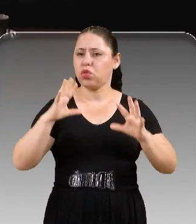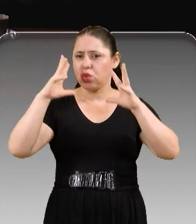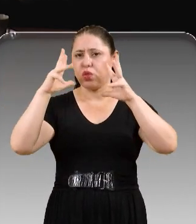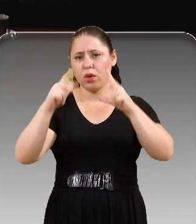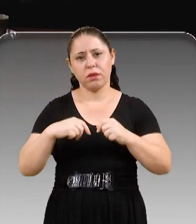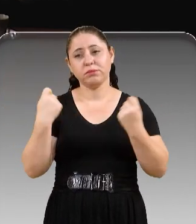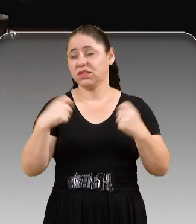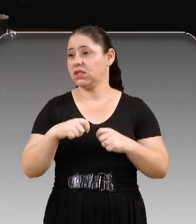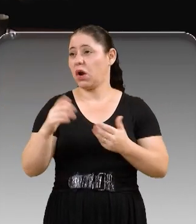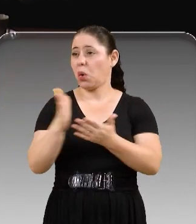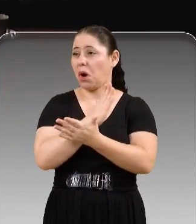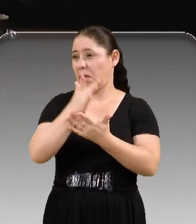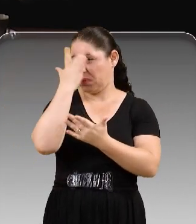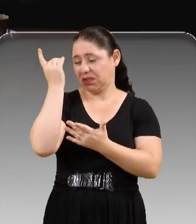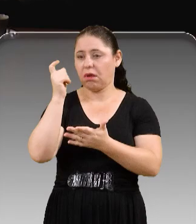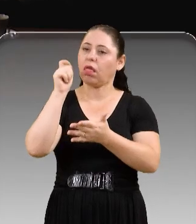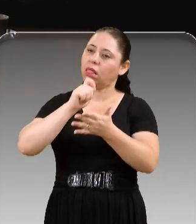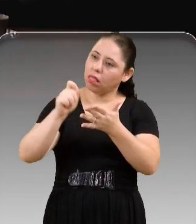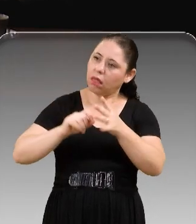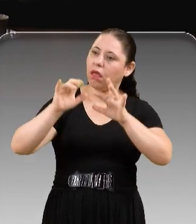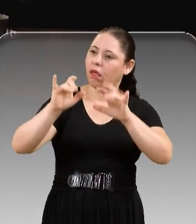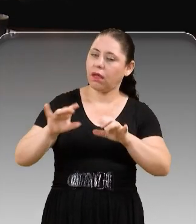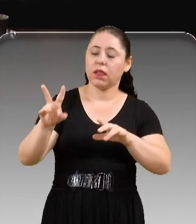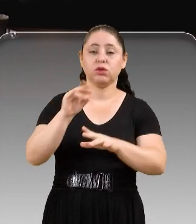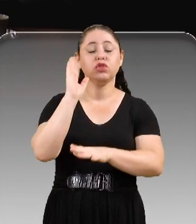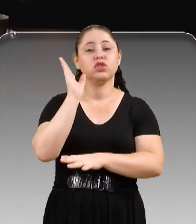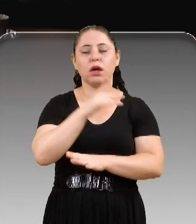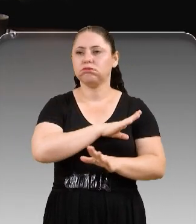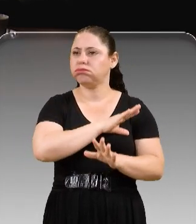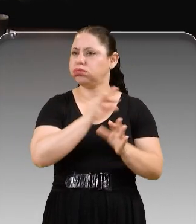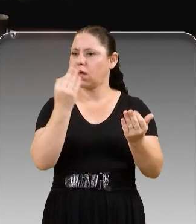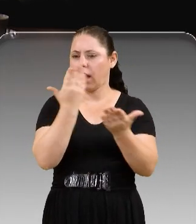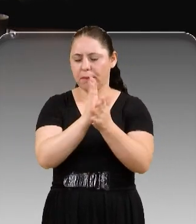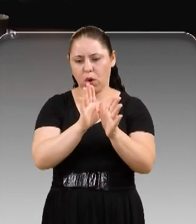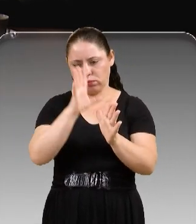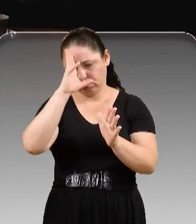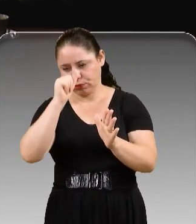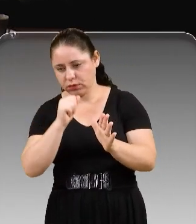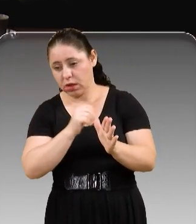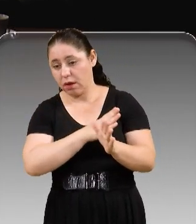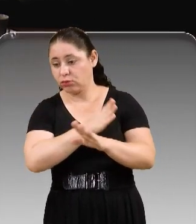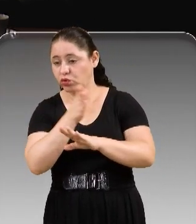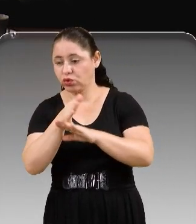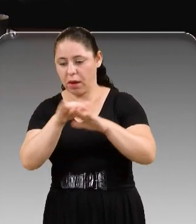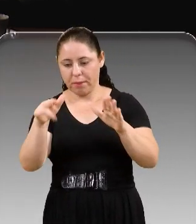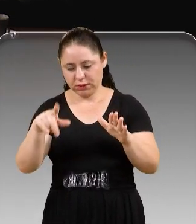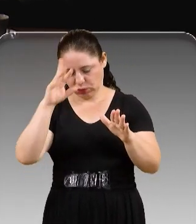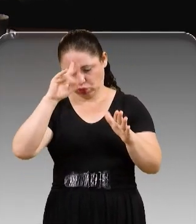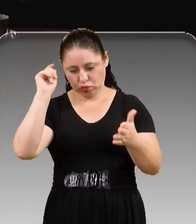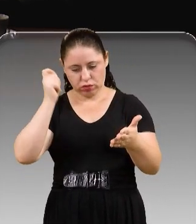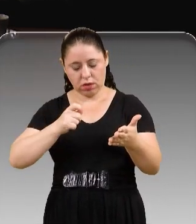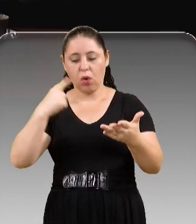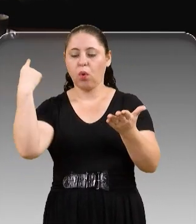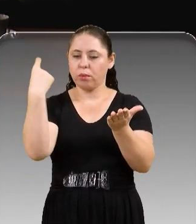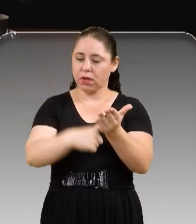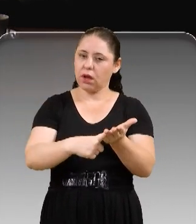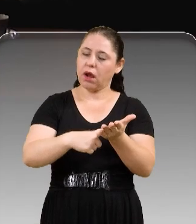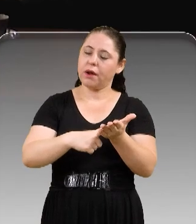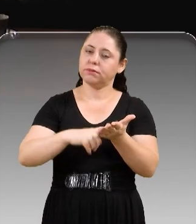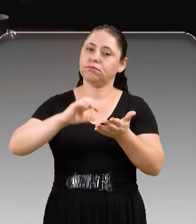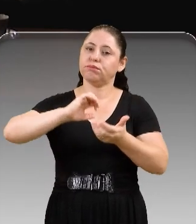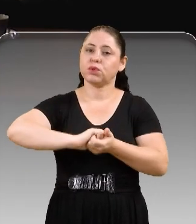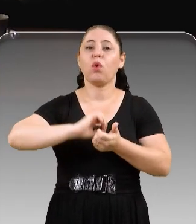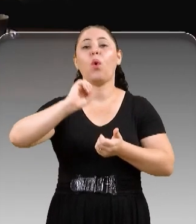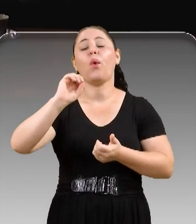manifestar, tudo automático, sem passar na mão de qualquer servidor, e já chega na mesa do juiz conclusos ou para decidir, ou para marcar audiência,